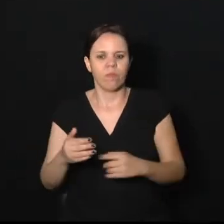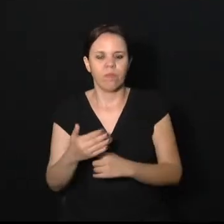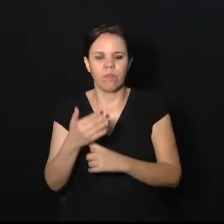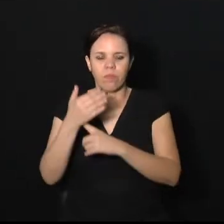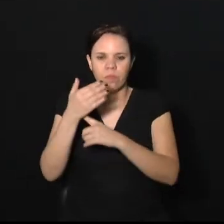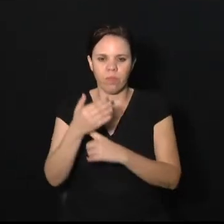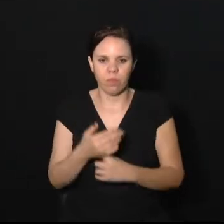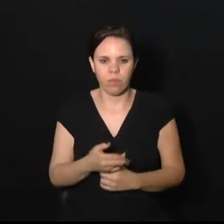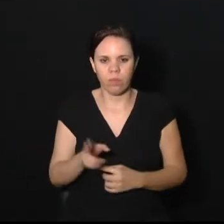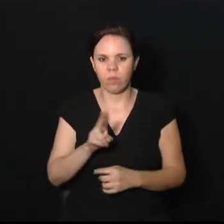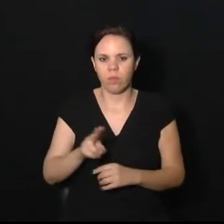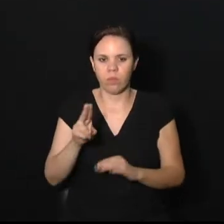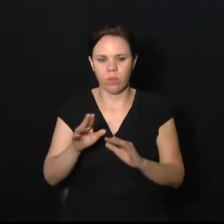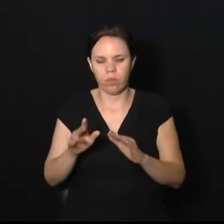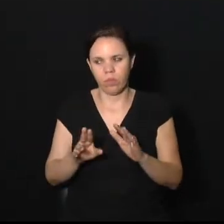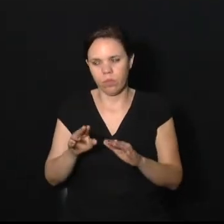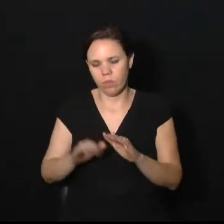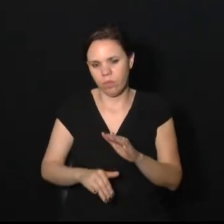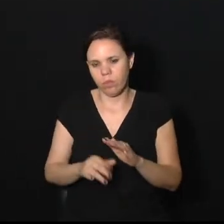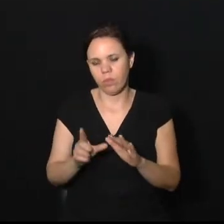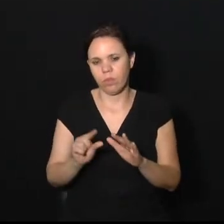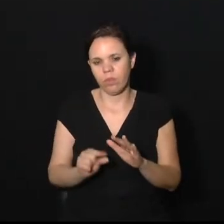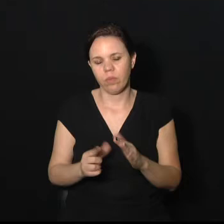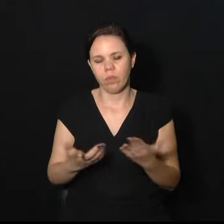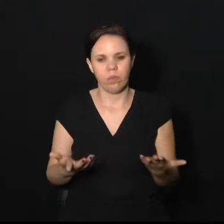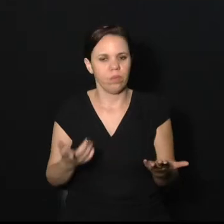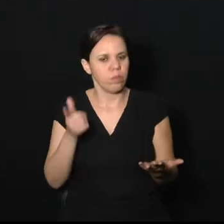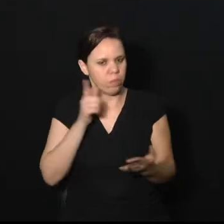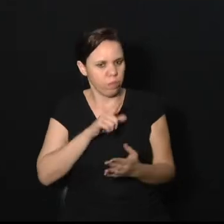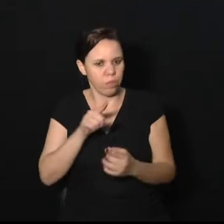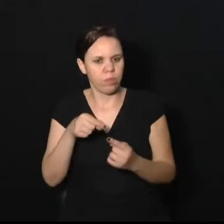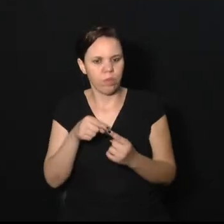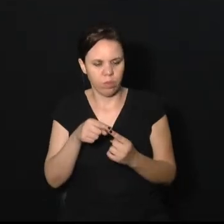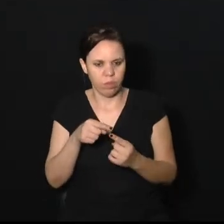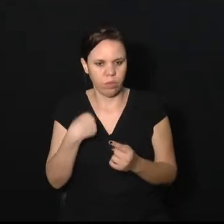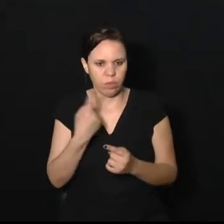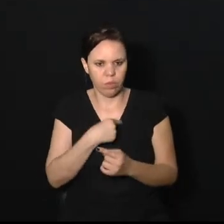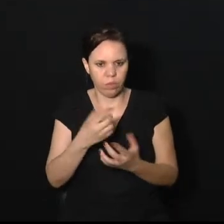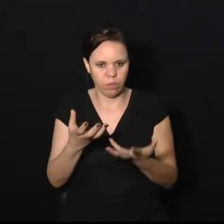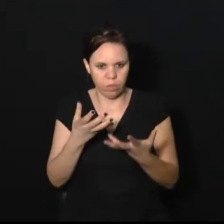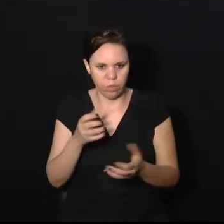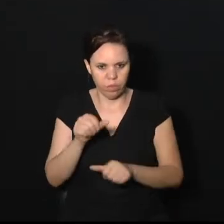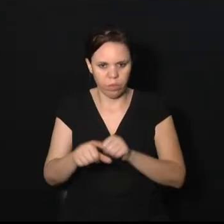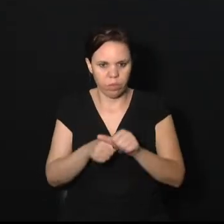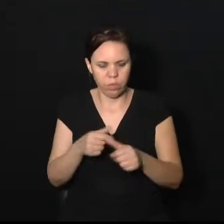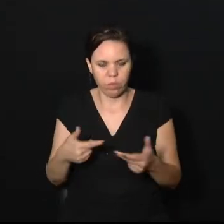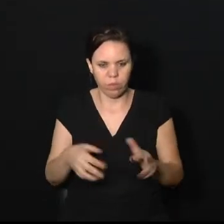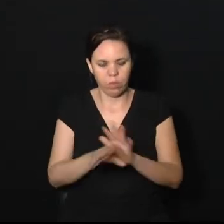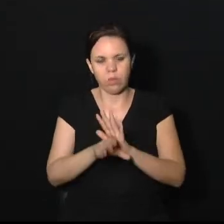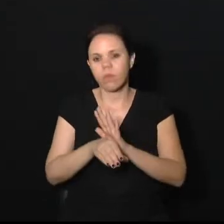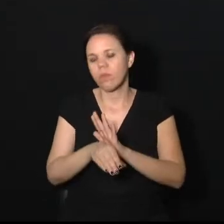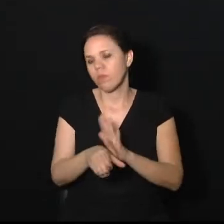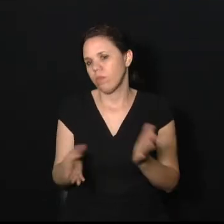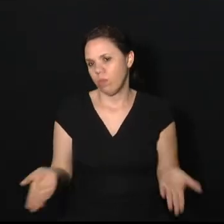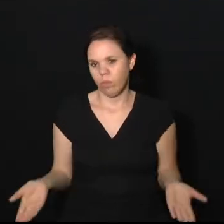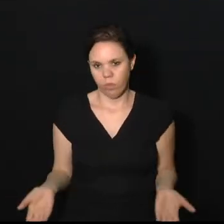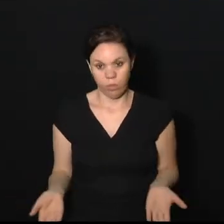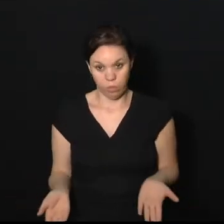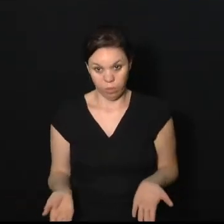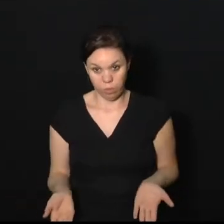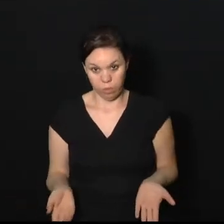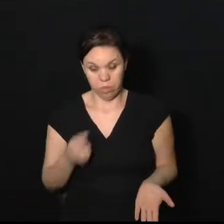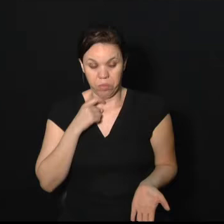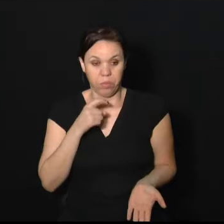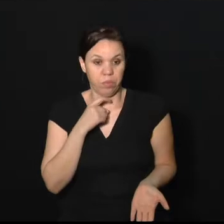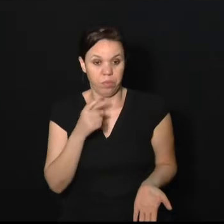com baixo custo, muitas vezes consegue alcançar, e é isso que a gente quer, né, mudar um pouco desse conceito de ser muito um conceito que